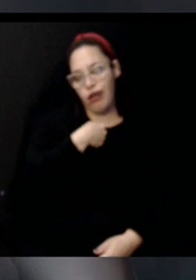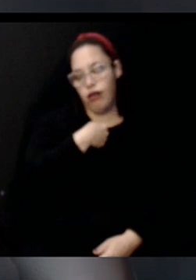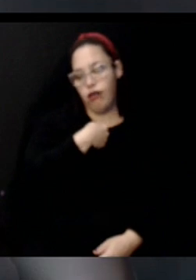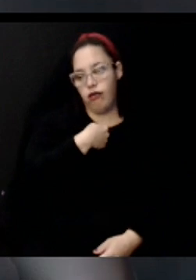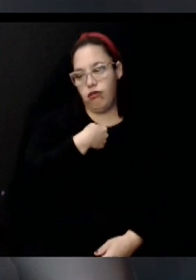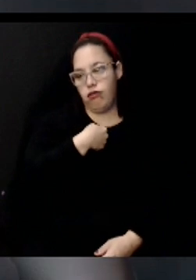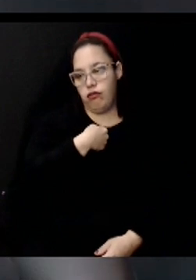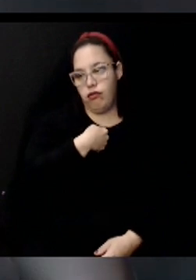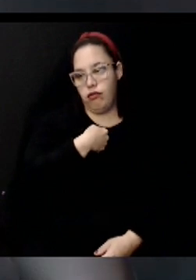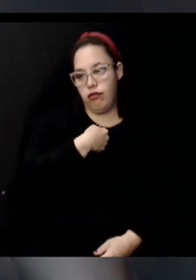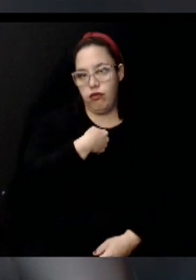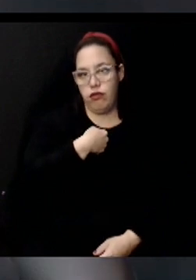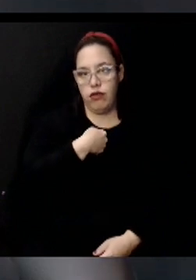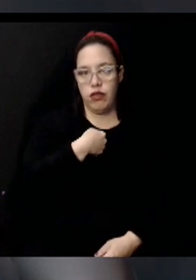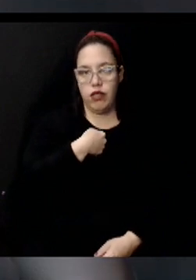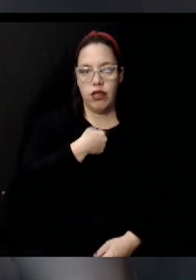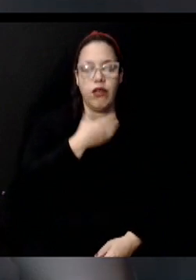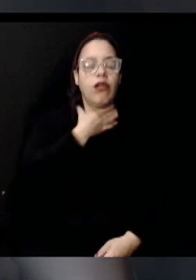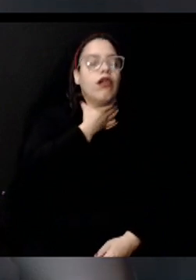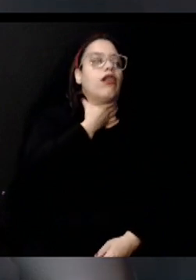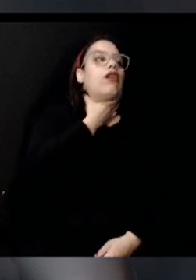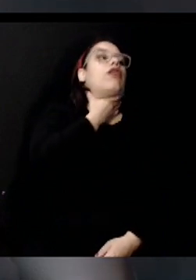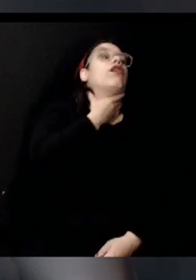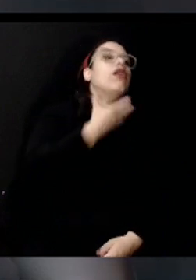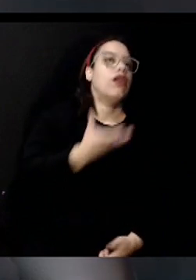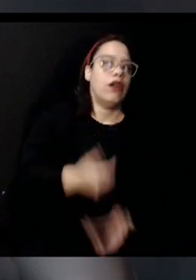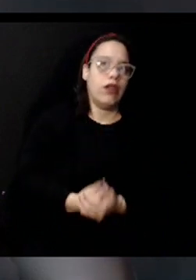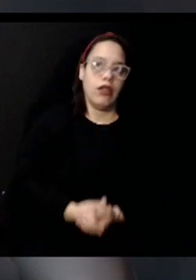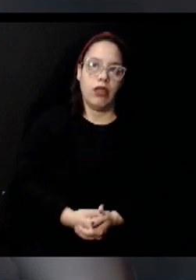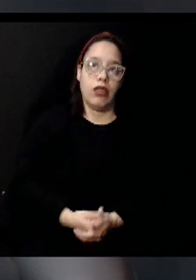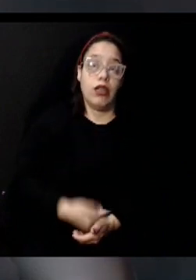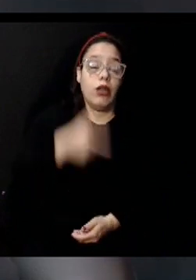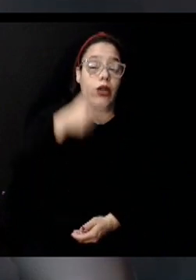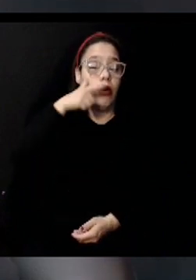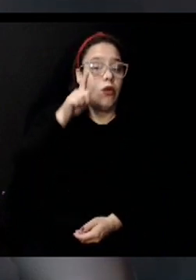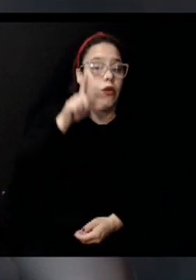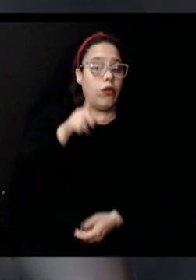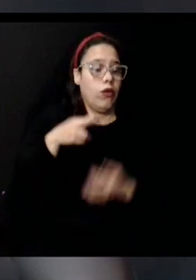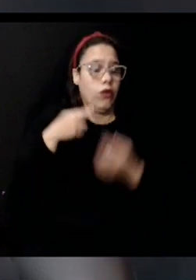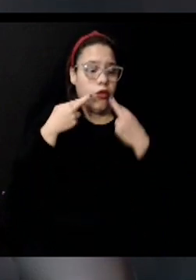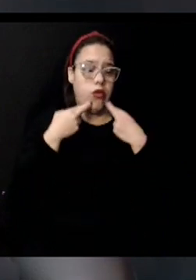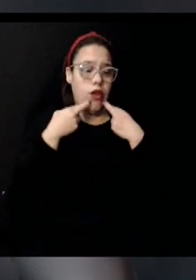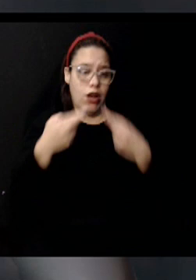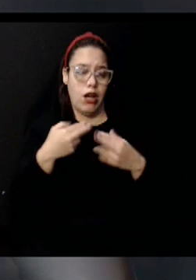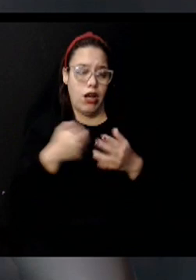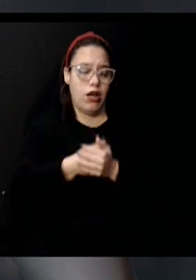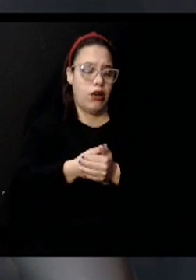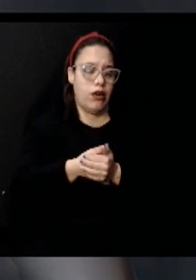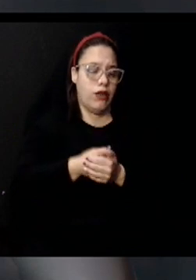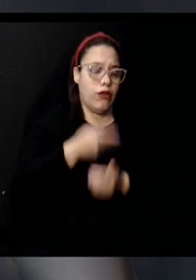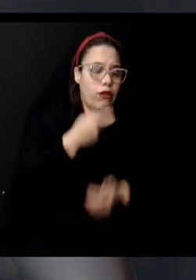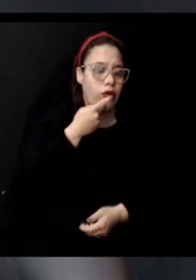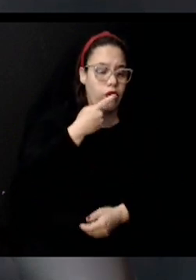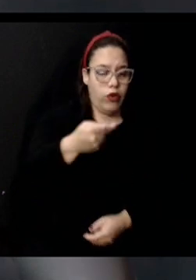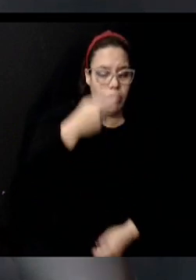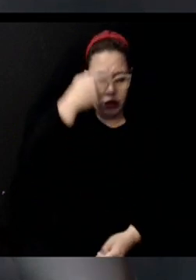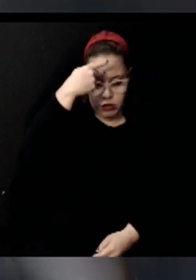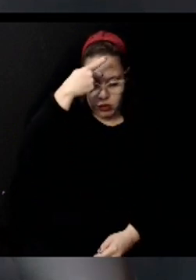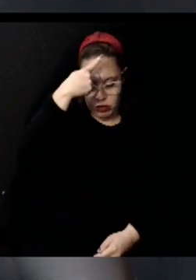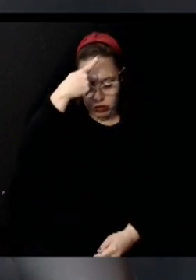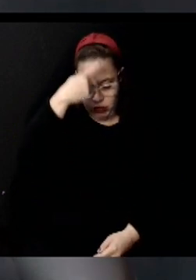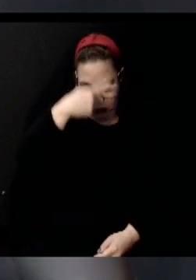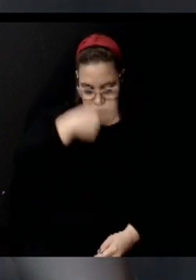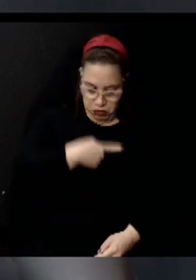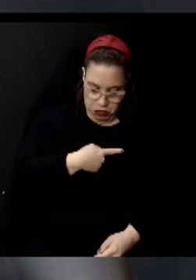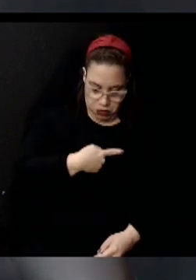está sufocando nela, mas ela não consegue se encarar, ela não consegue olhar para dentro dela. Exato. Ela foge de Então si ela